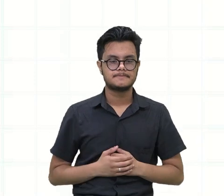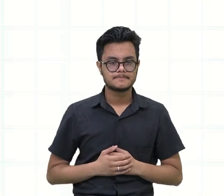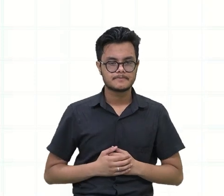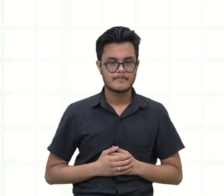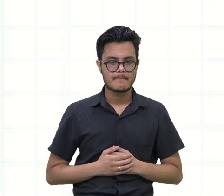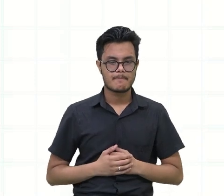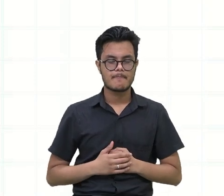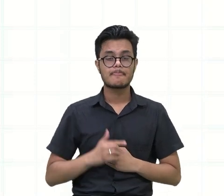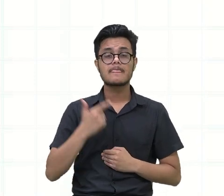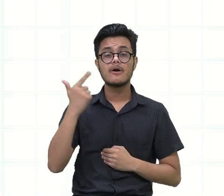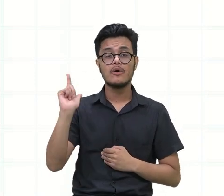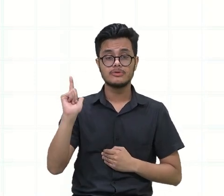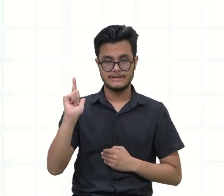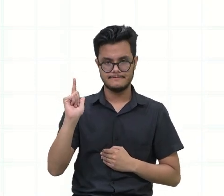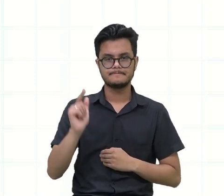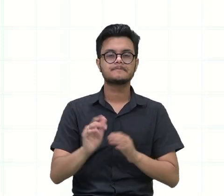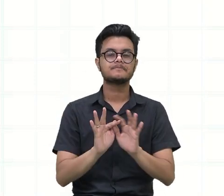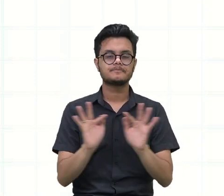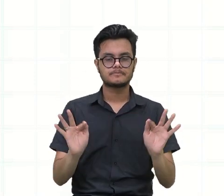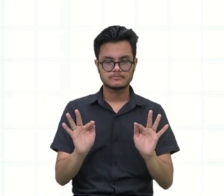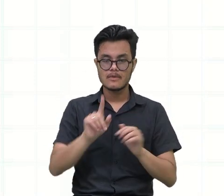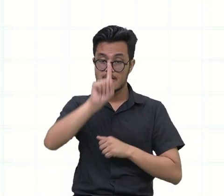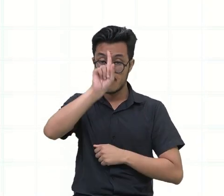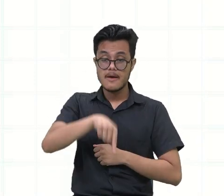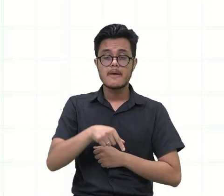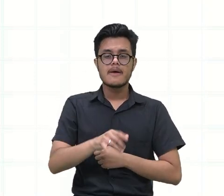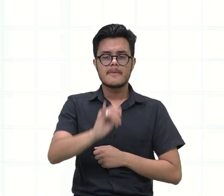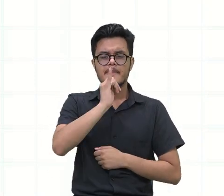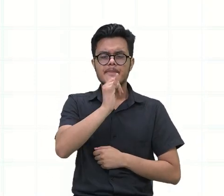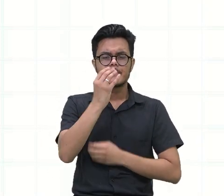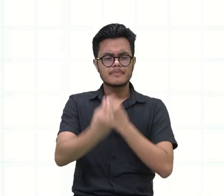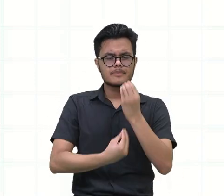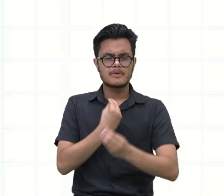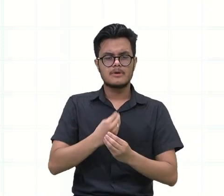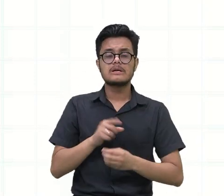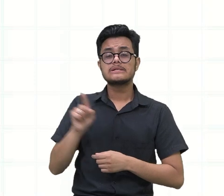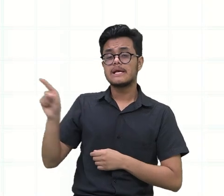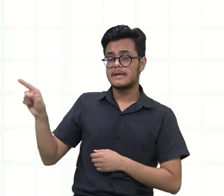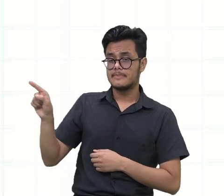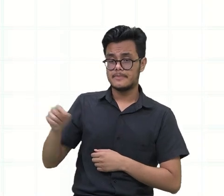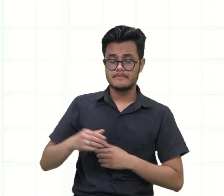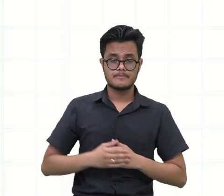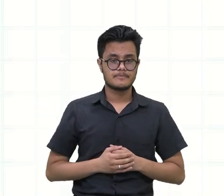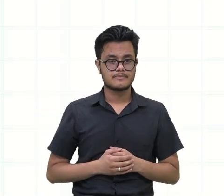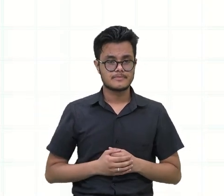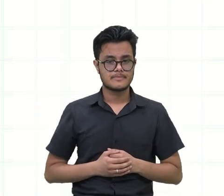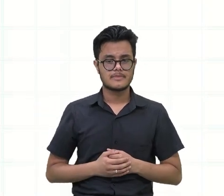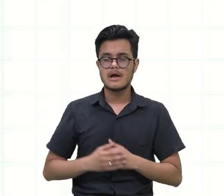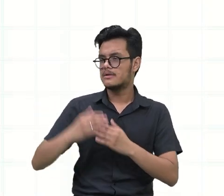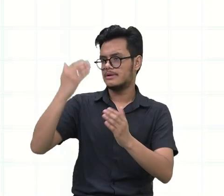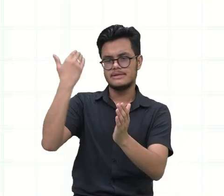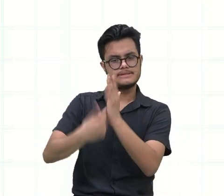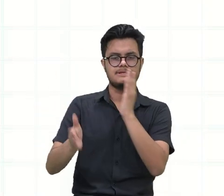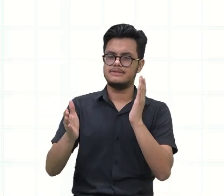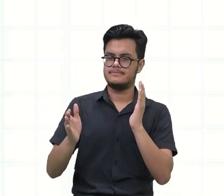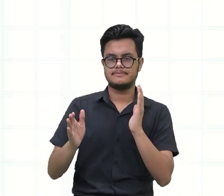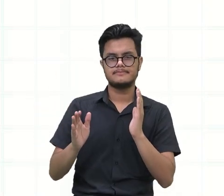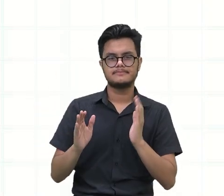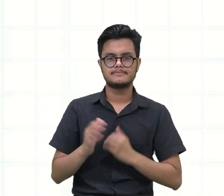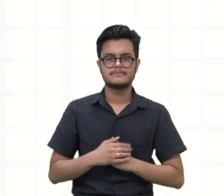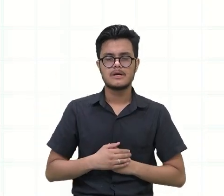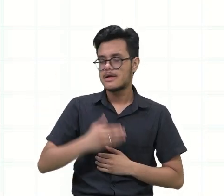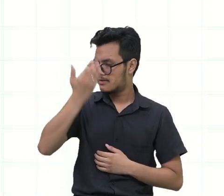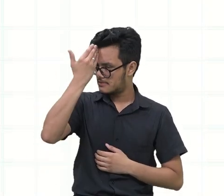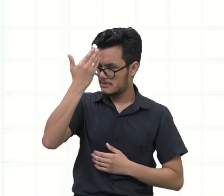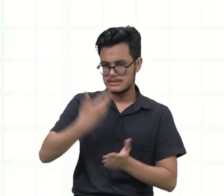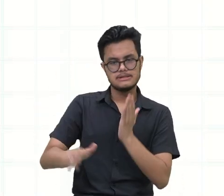Outras frases também imperativas, a gente pode perceber, ó, desista. Desista disso, né?